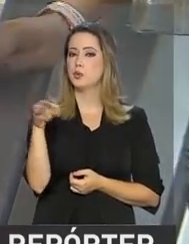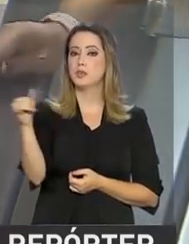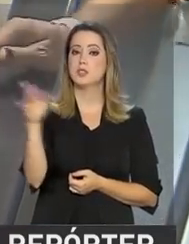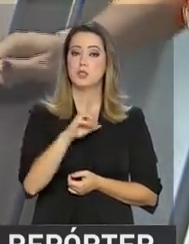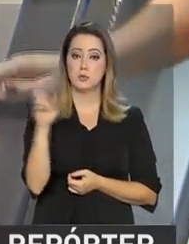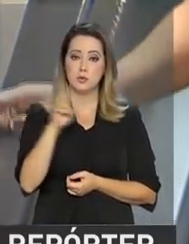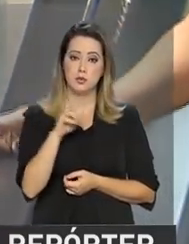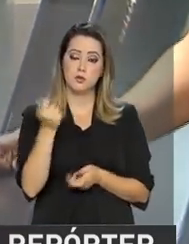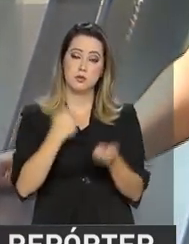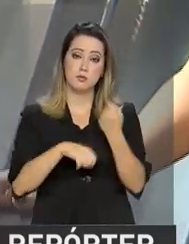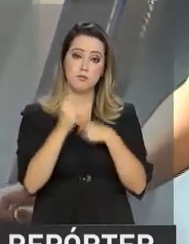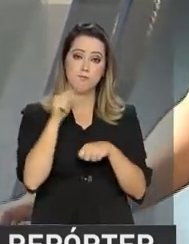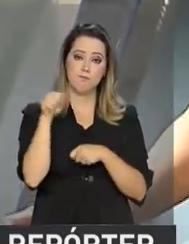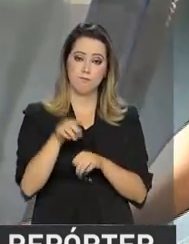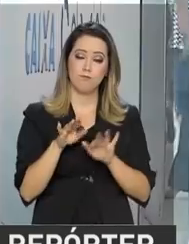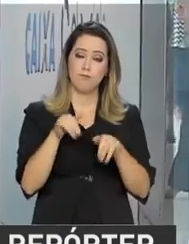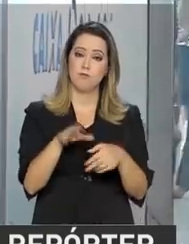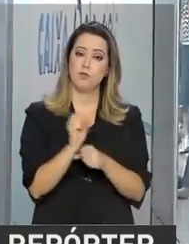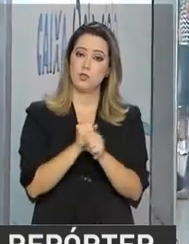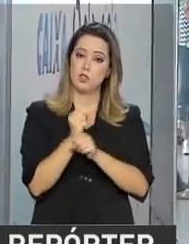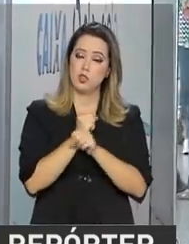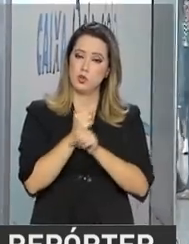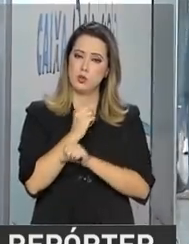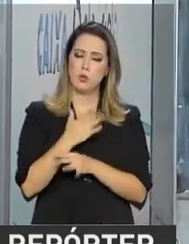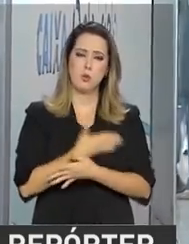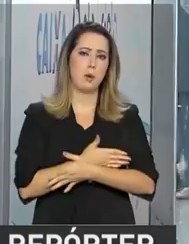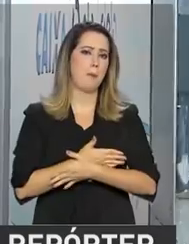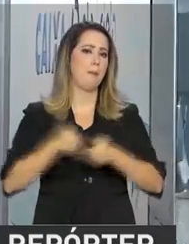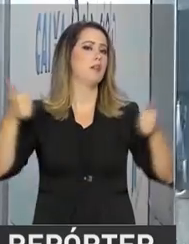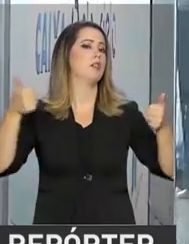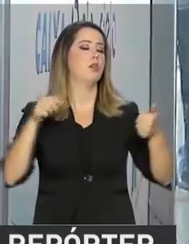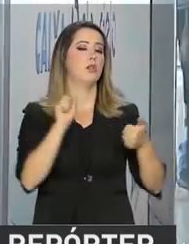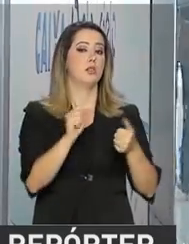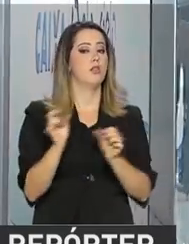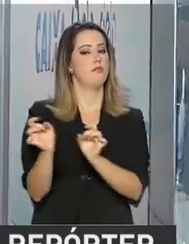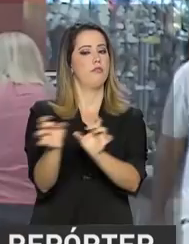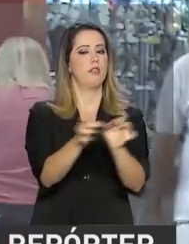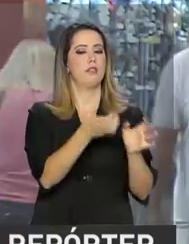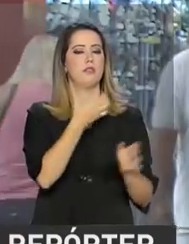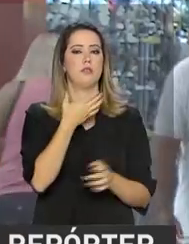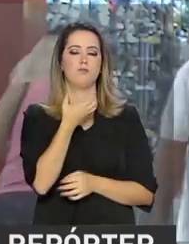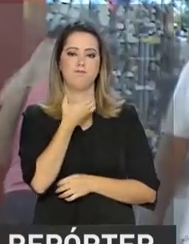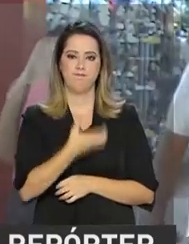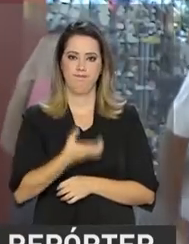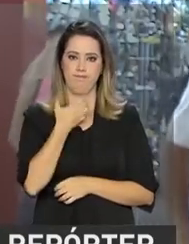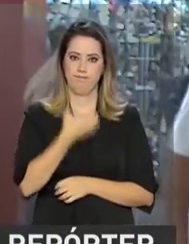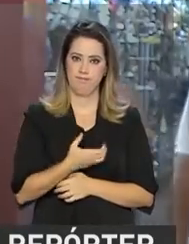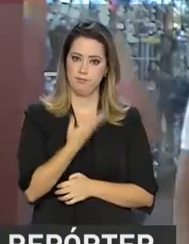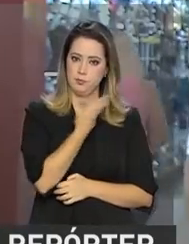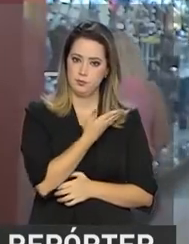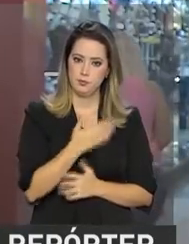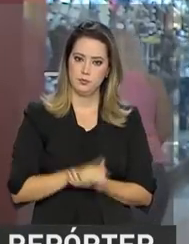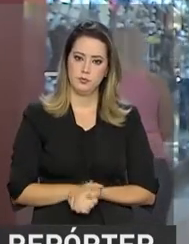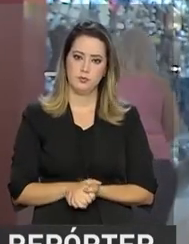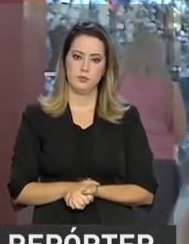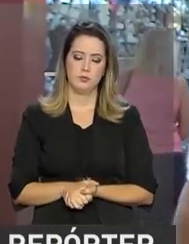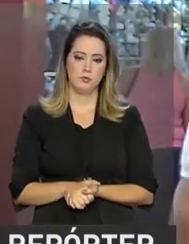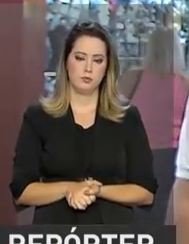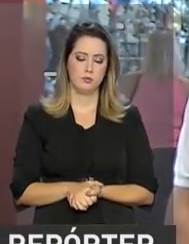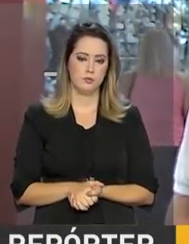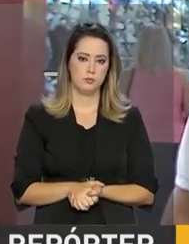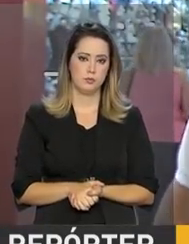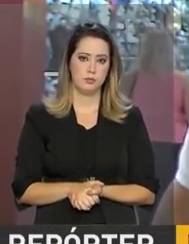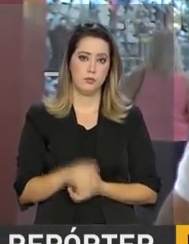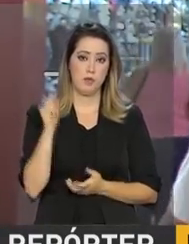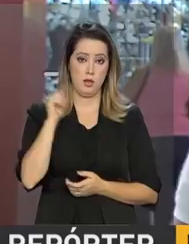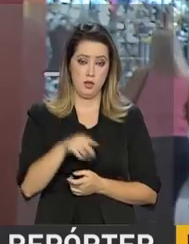reais mia neste fim de ano o que deve melhorar as vendas no natal uma série de situações desse ano é nos